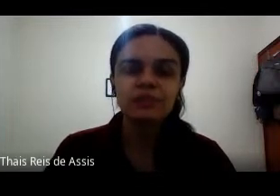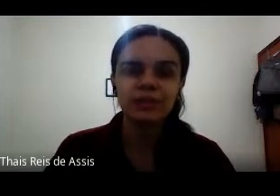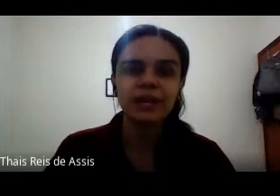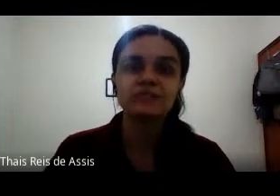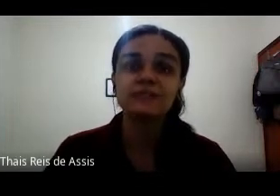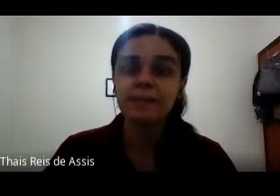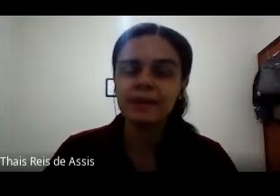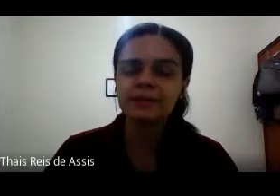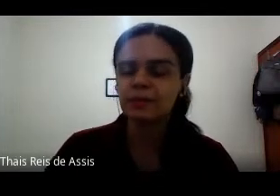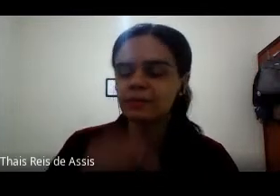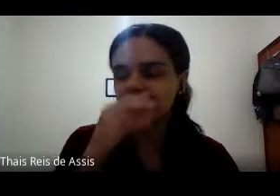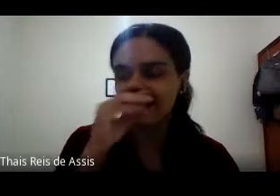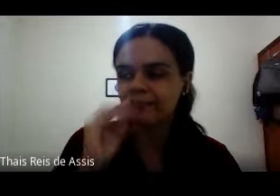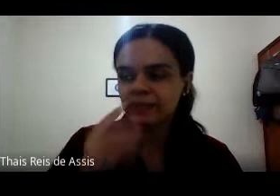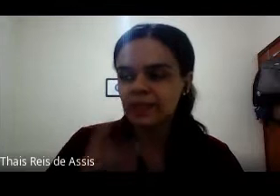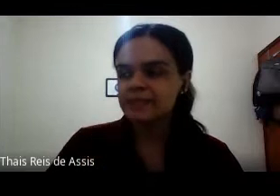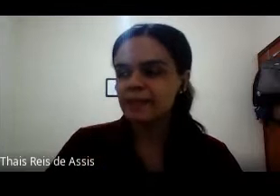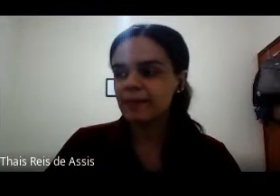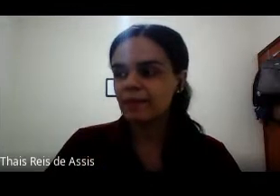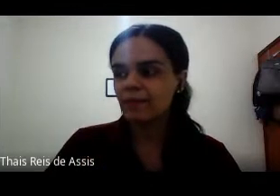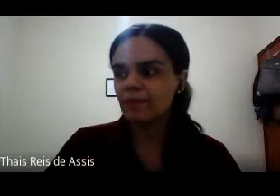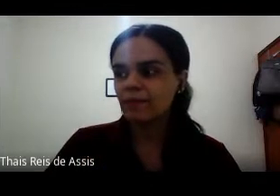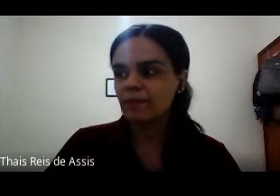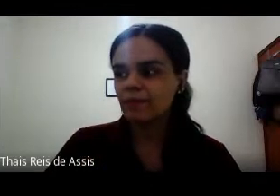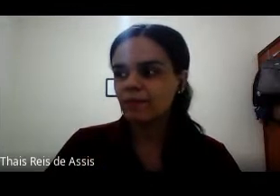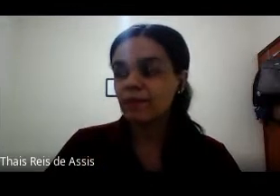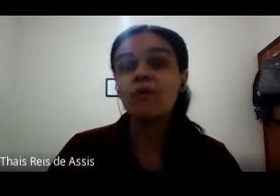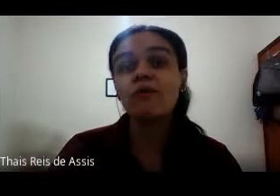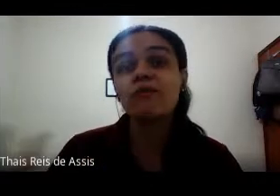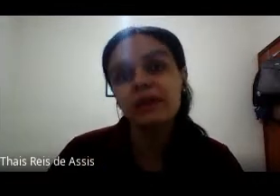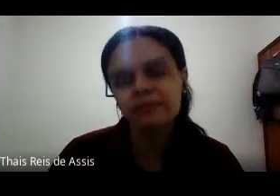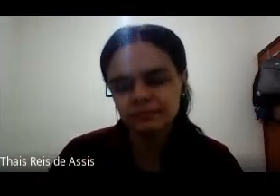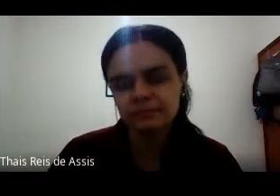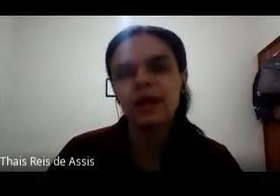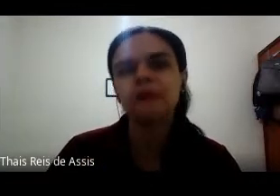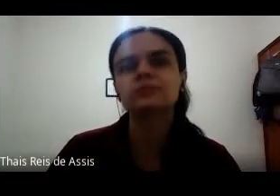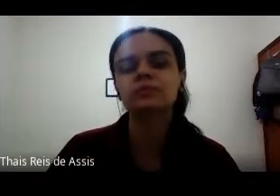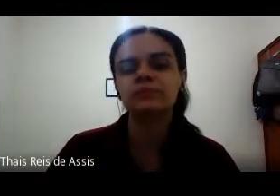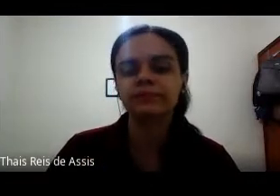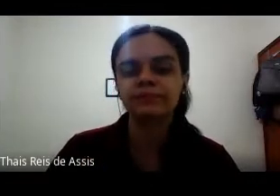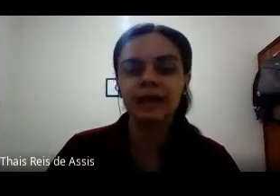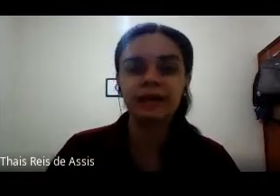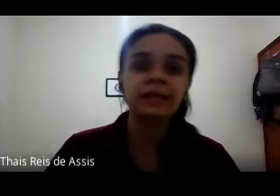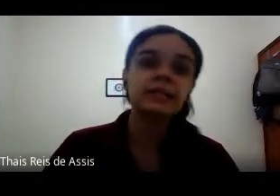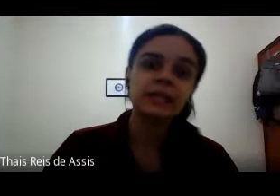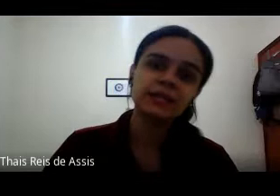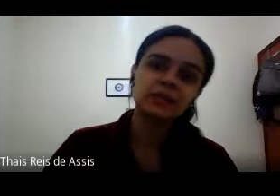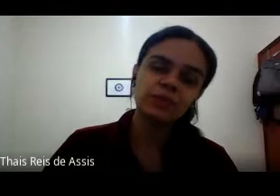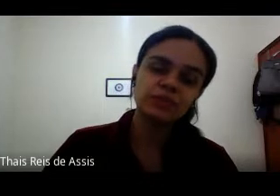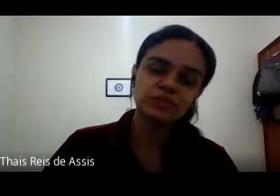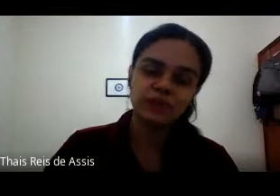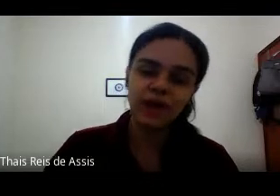habilidade comunicativa, saber se comunicar, saber como envolver a turma, tá? Tem